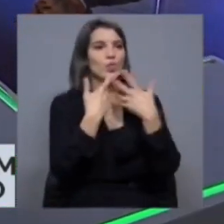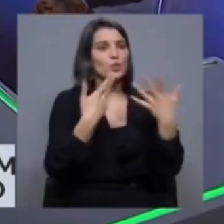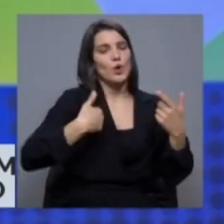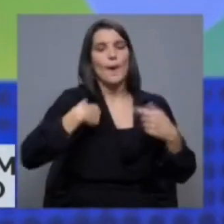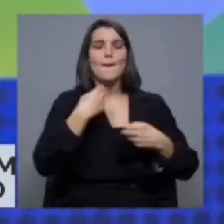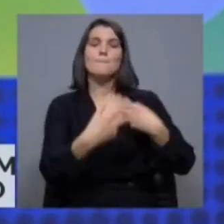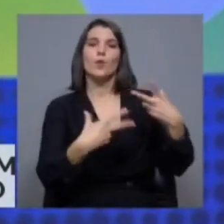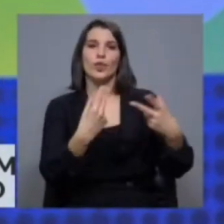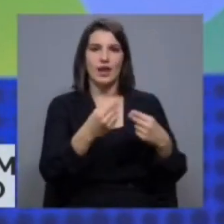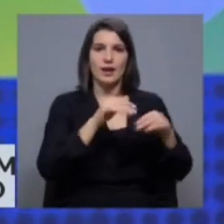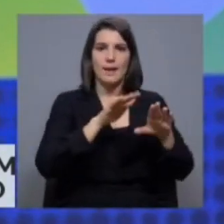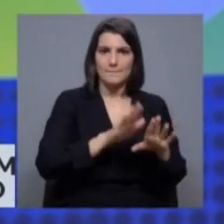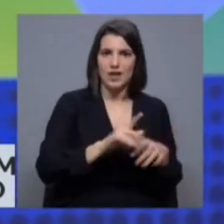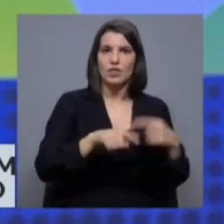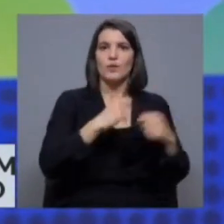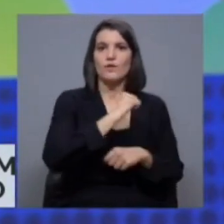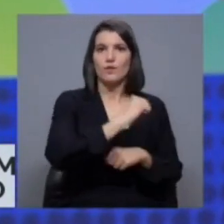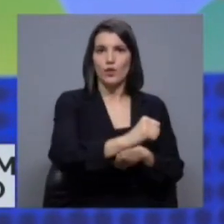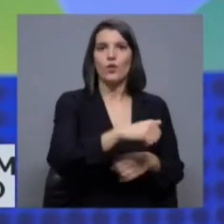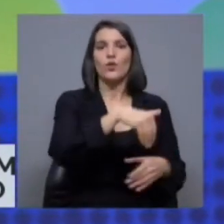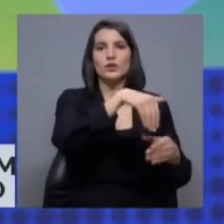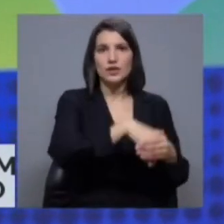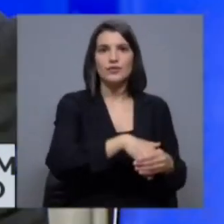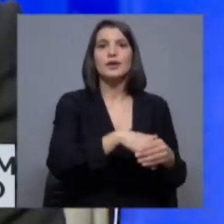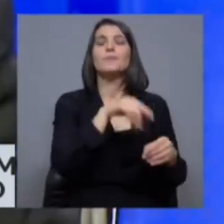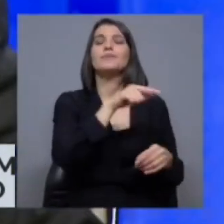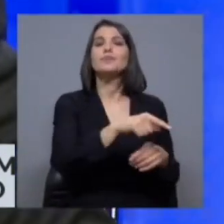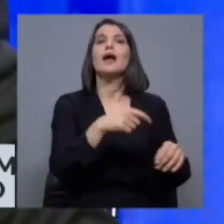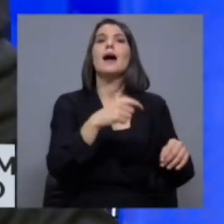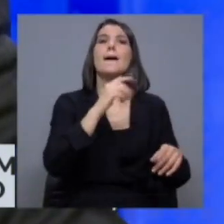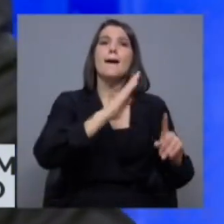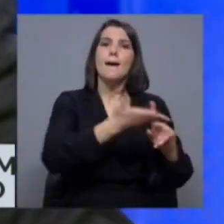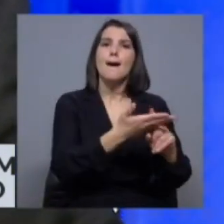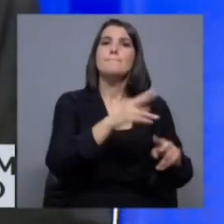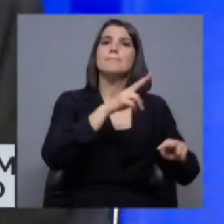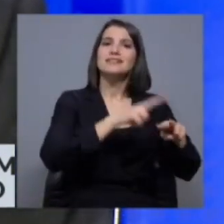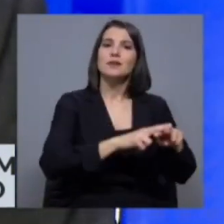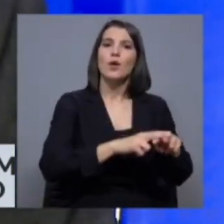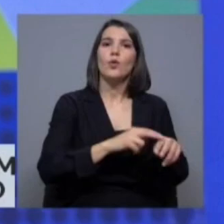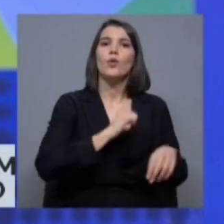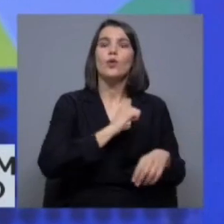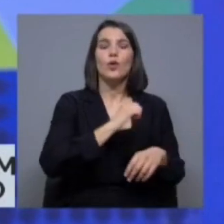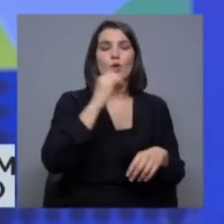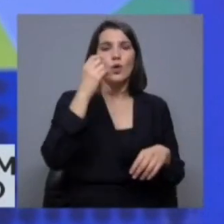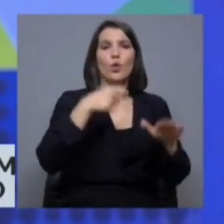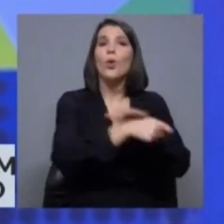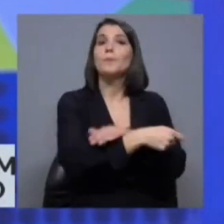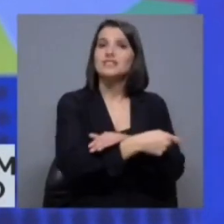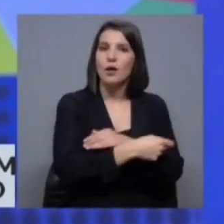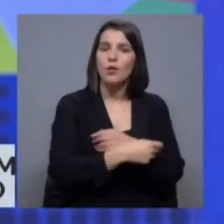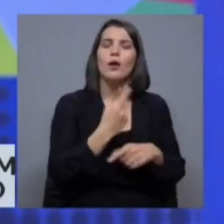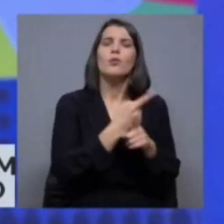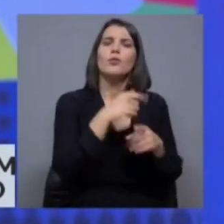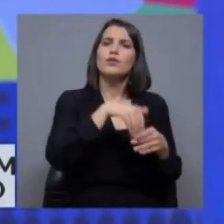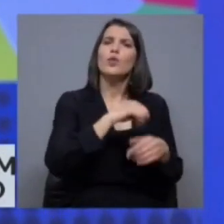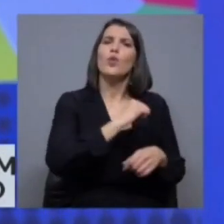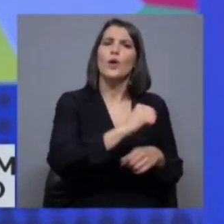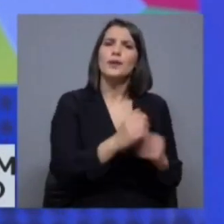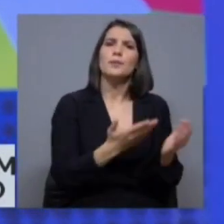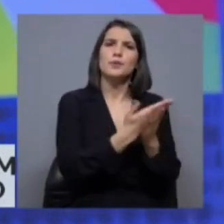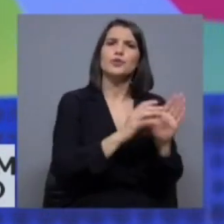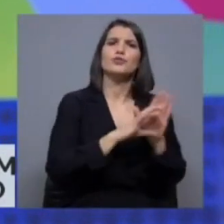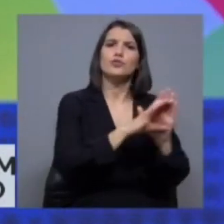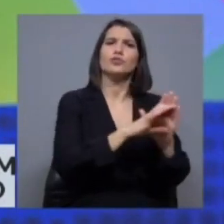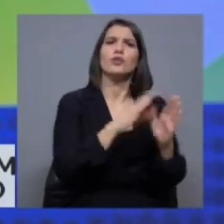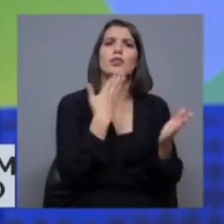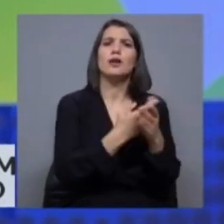tradições milenares só que depois volta contra o aumento das penas a corrupção Aliás a uma vez que eu estou conseguindo explicar aqui hoje porque é que o teu contraproposta